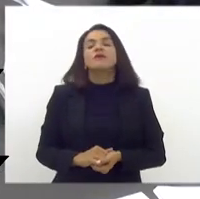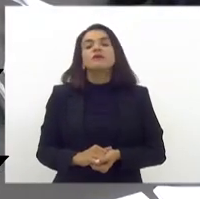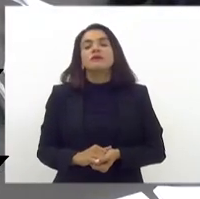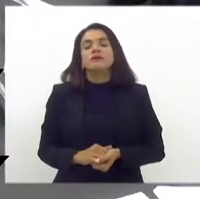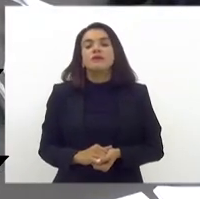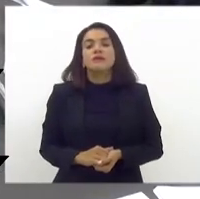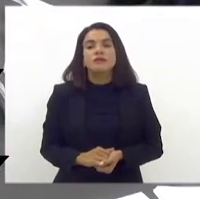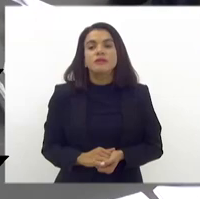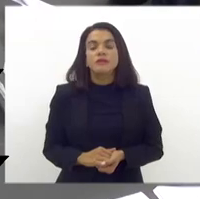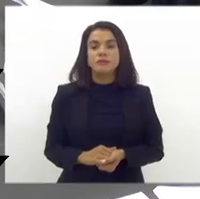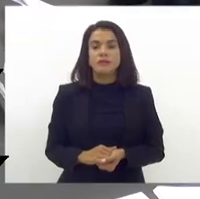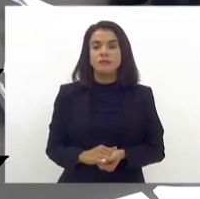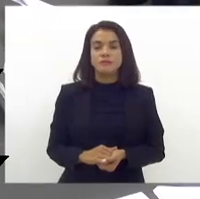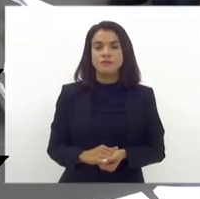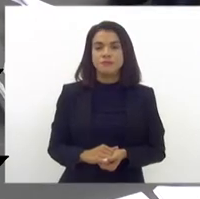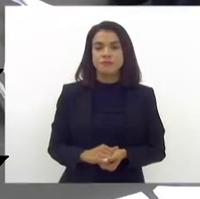Paulo.